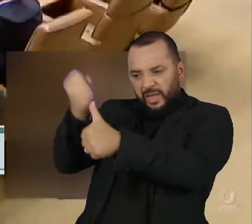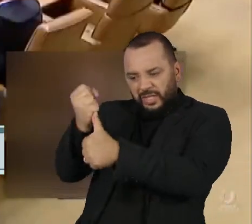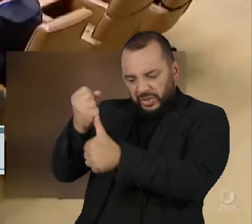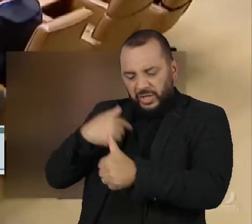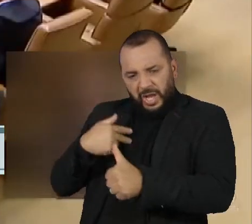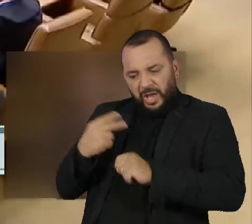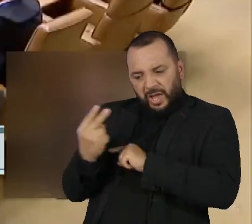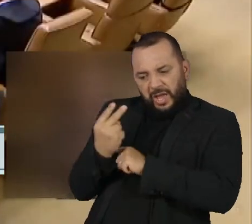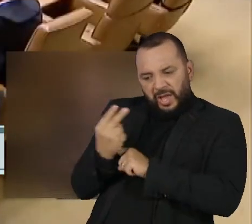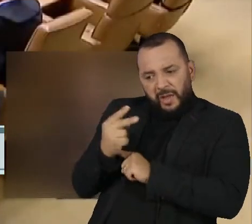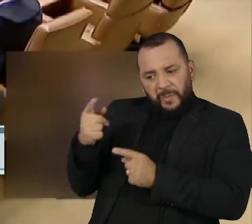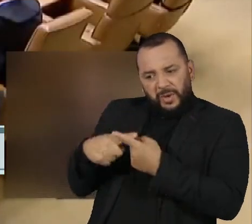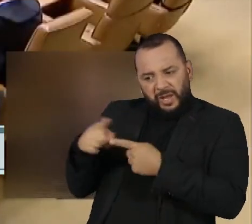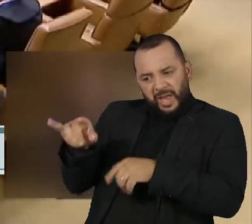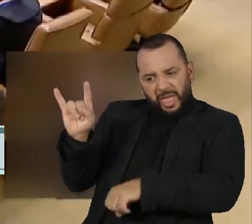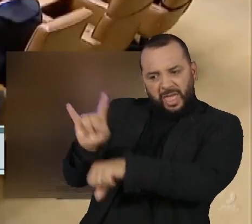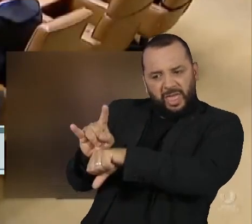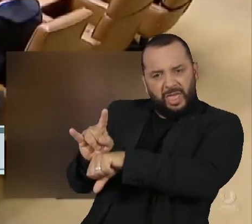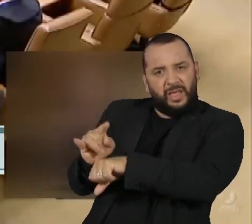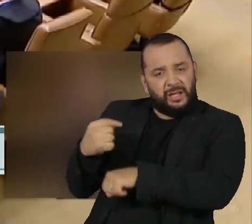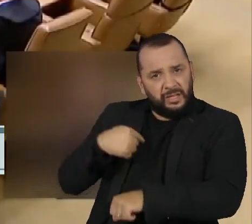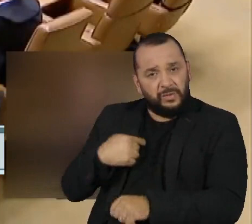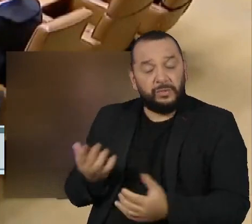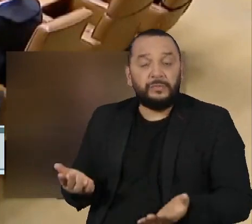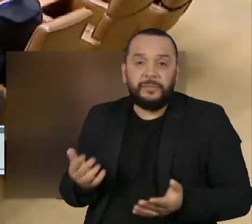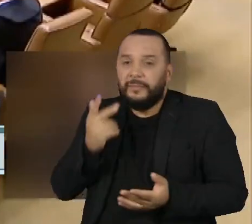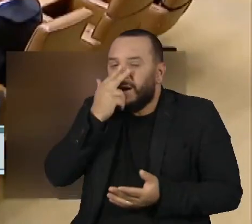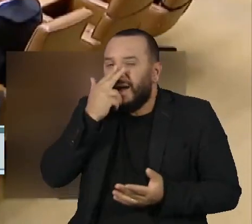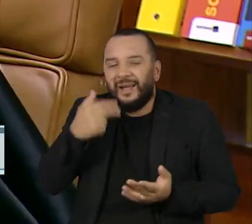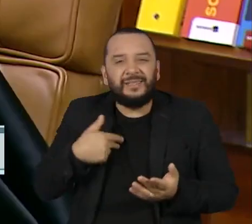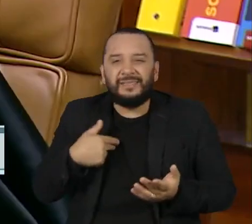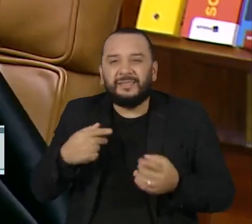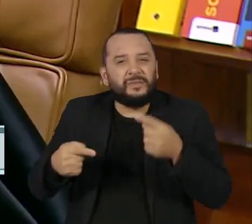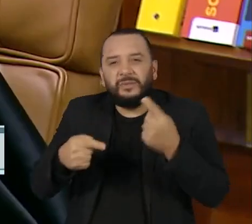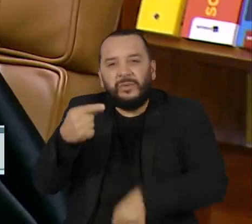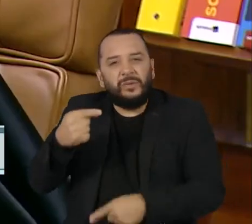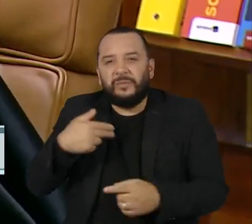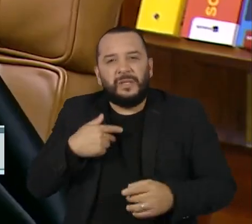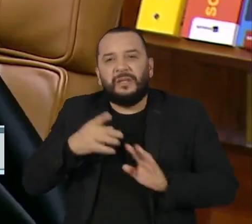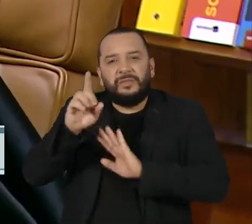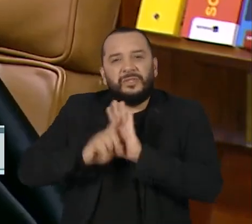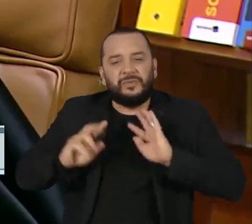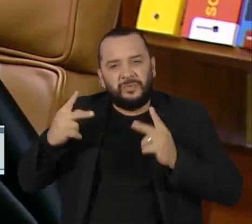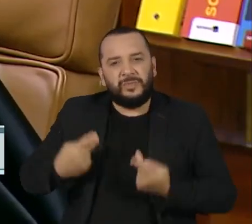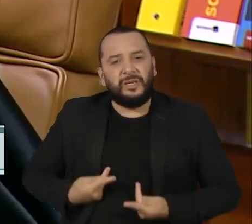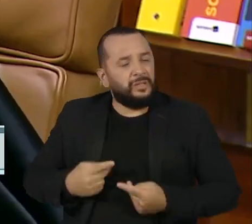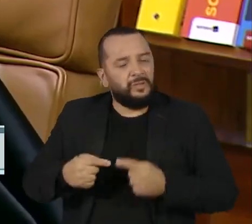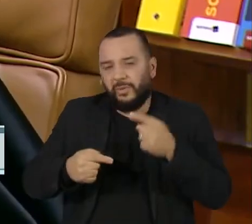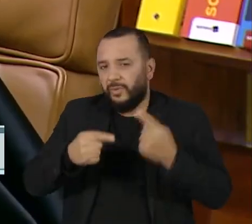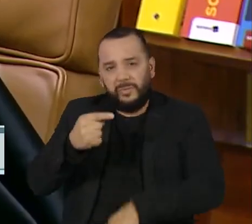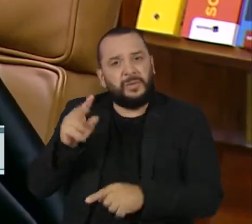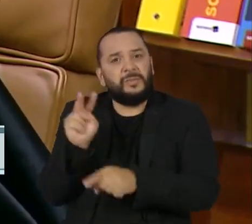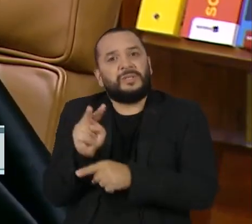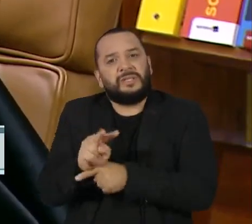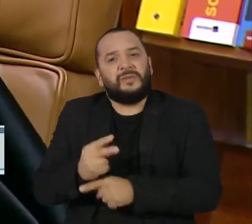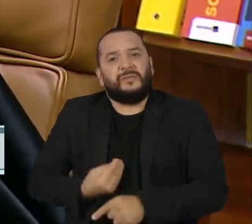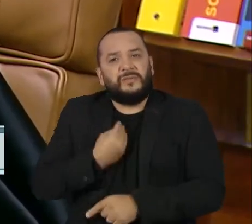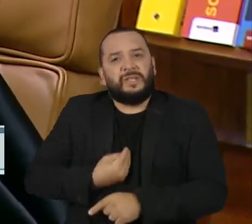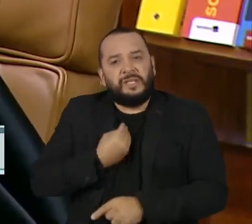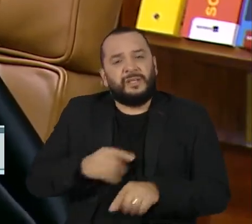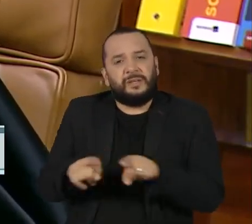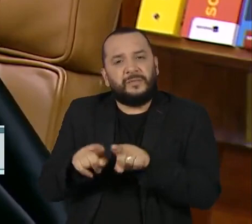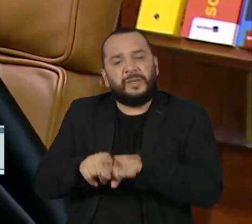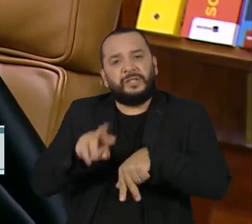que ela contraria os princípios da dignidade da pessoa humana da proteção à vida e da igualdade de gênero